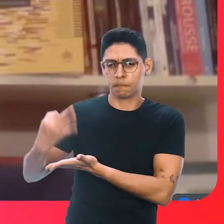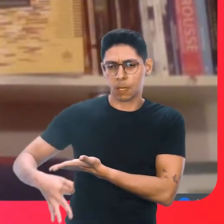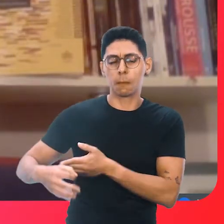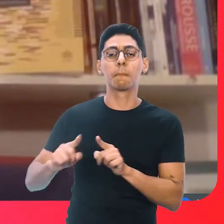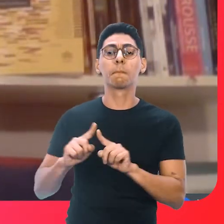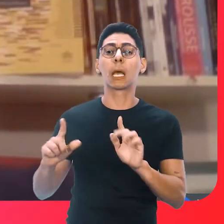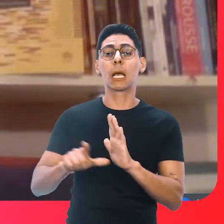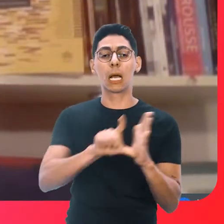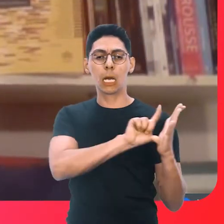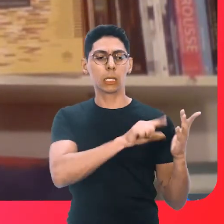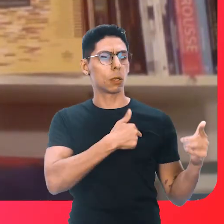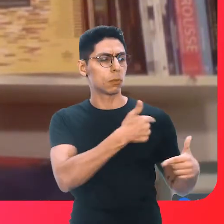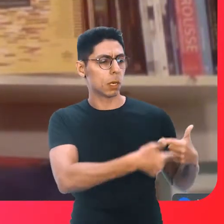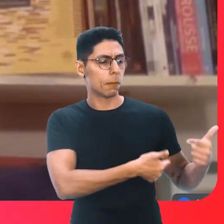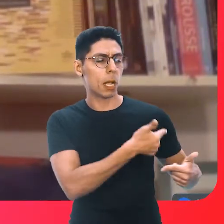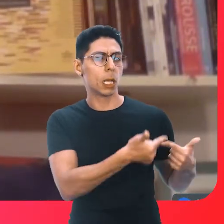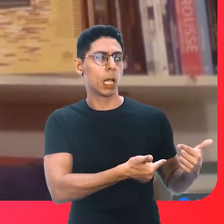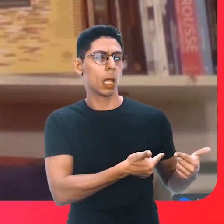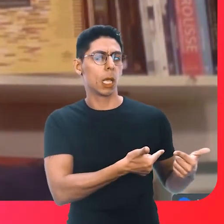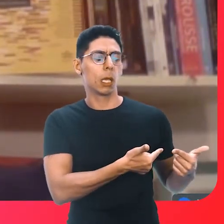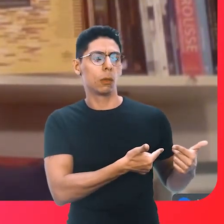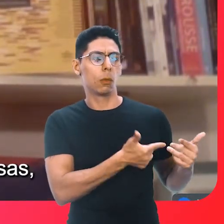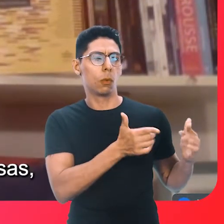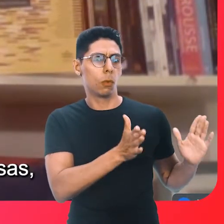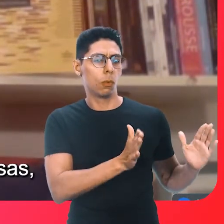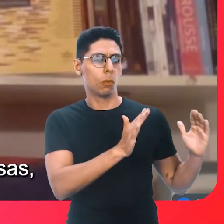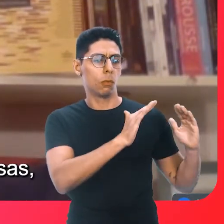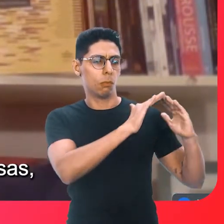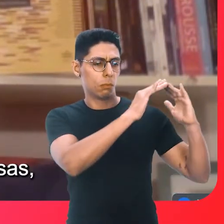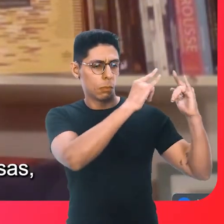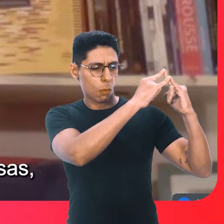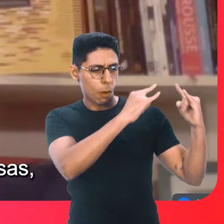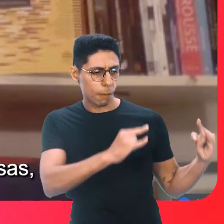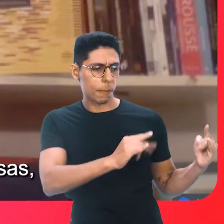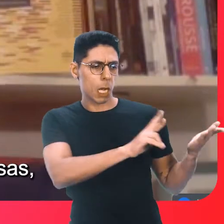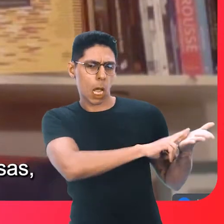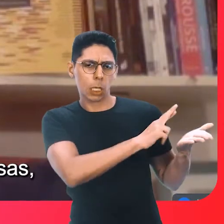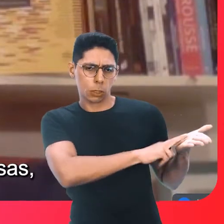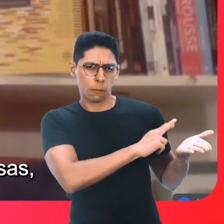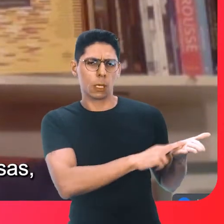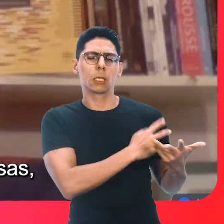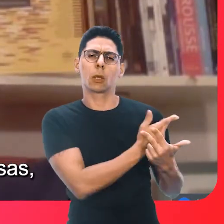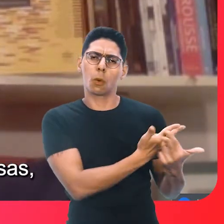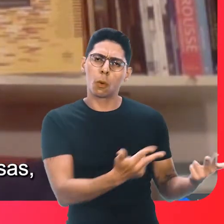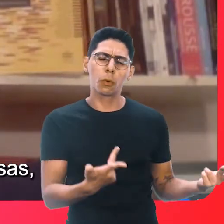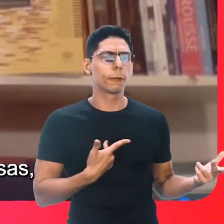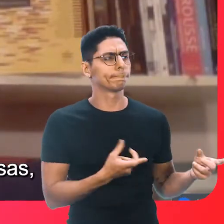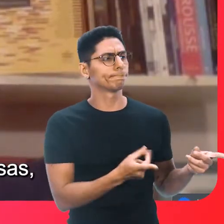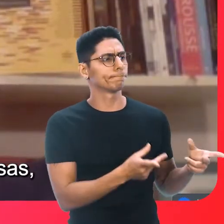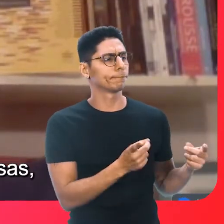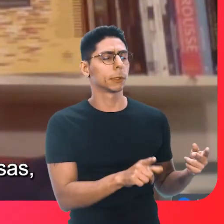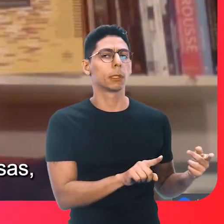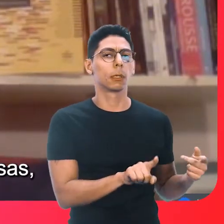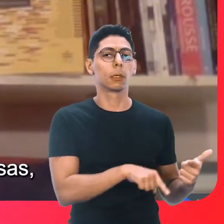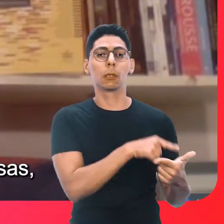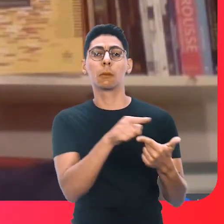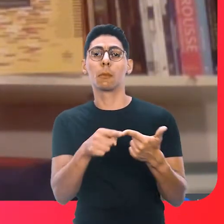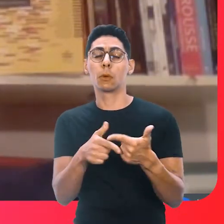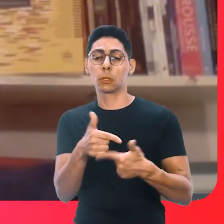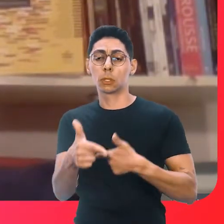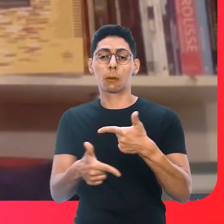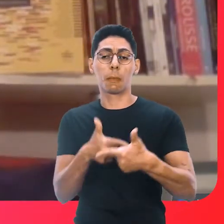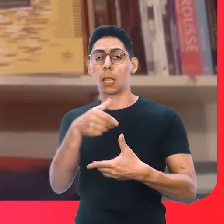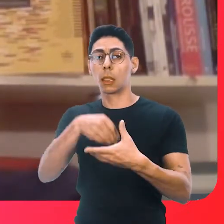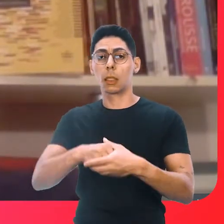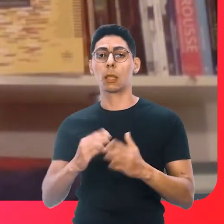trabalhei numa banca de jornais, né? Trabalhava ali atendendo, vendendo jornais, essas coisas, e depois trabalhei numa igreja.